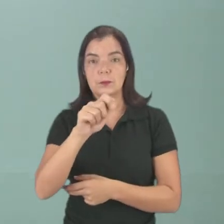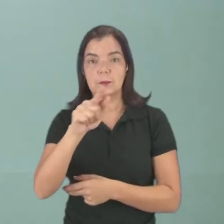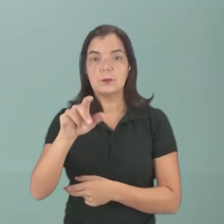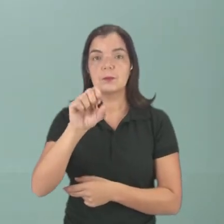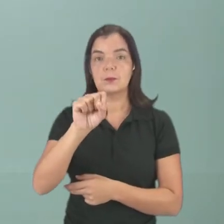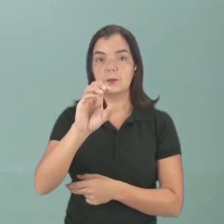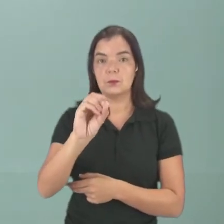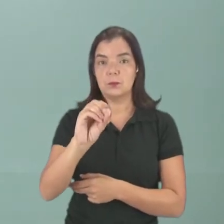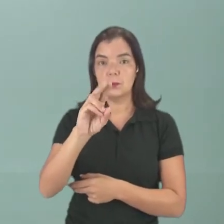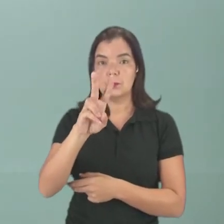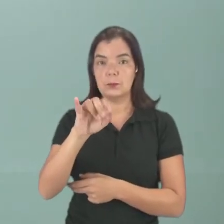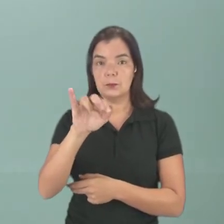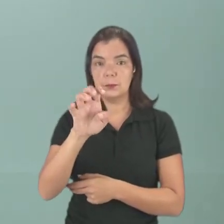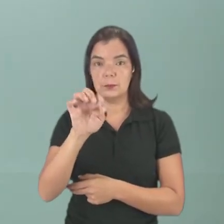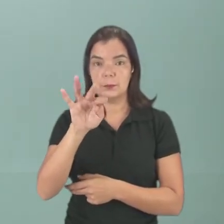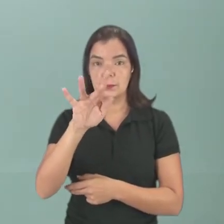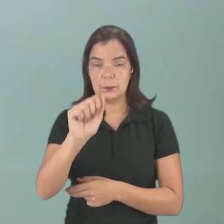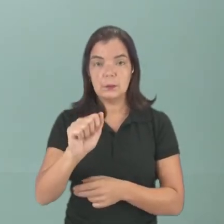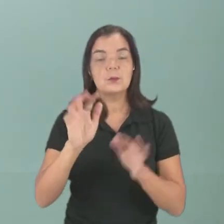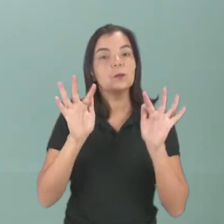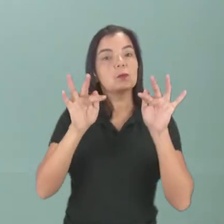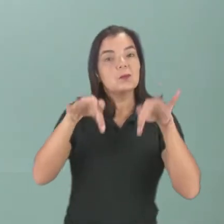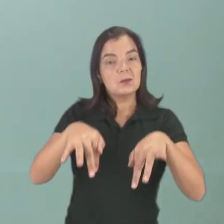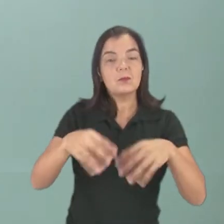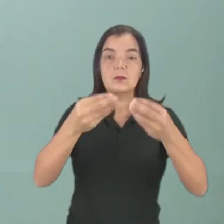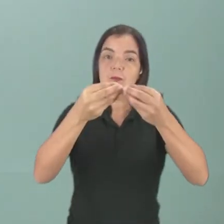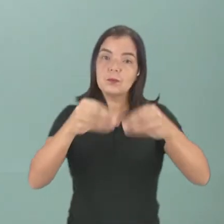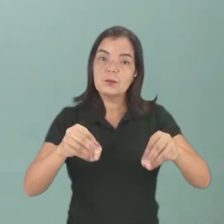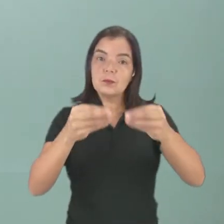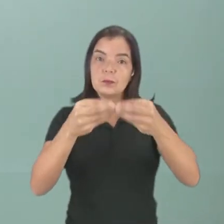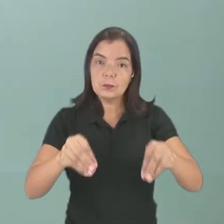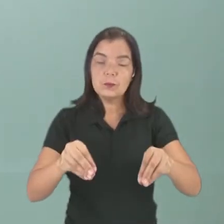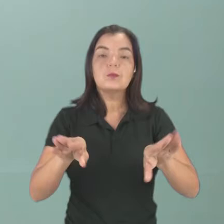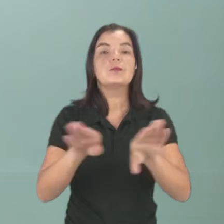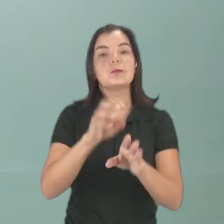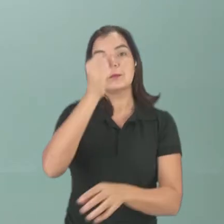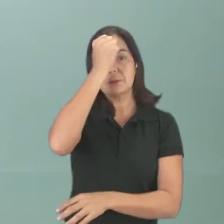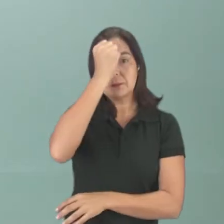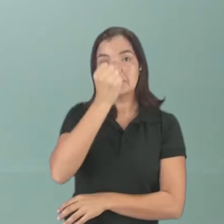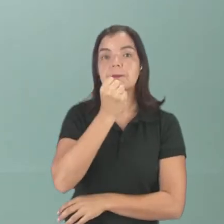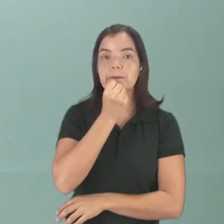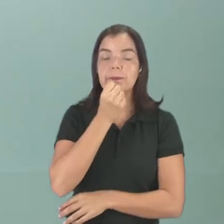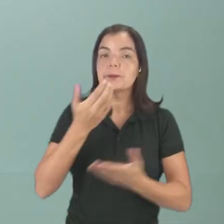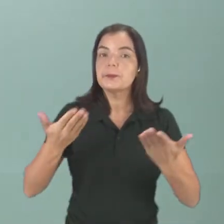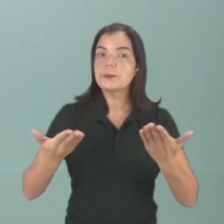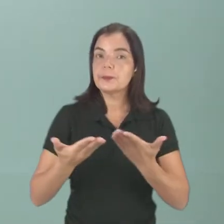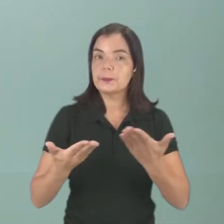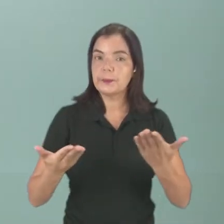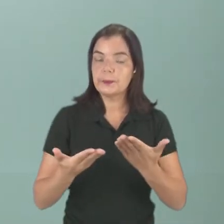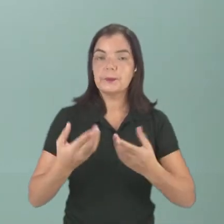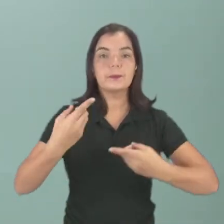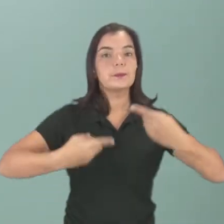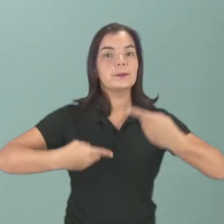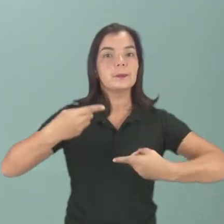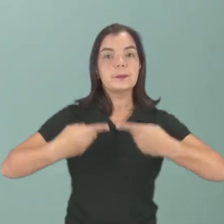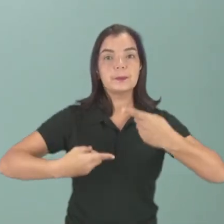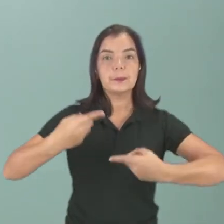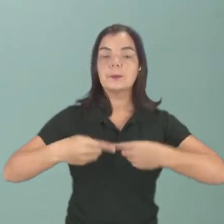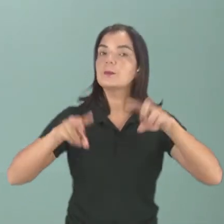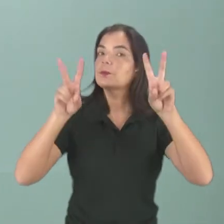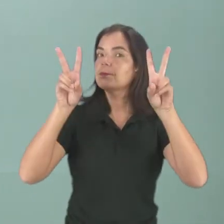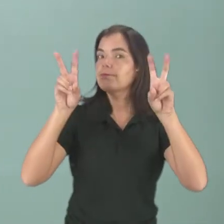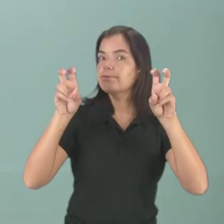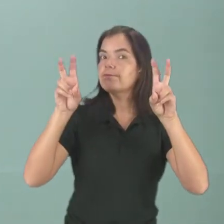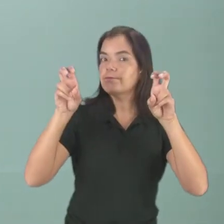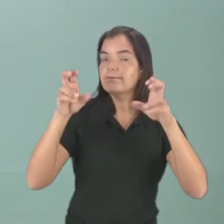do fim da União Soviética, dessa crise do socialismo. E hoje a gente vai discutir